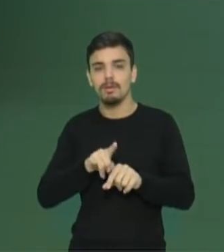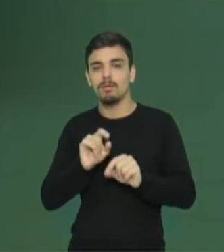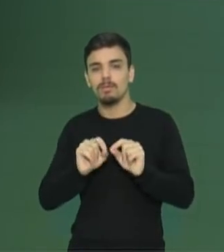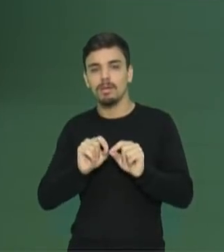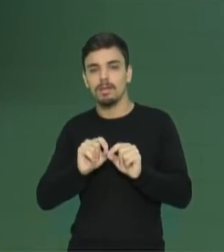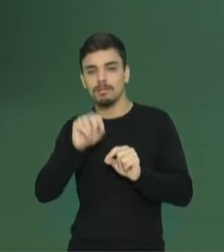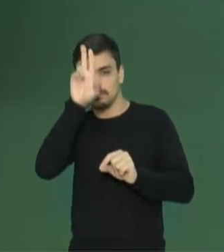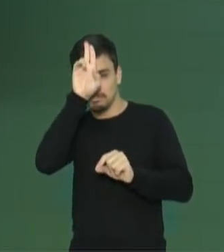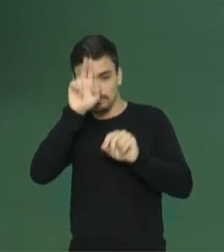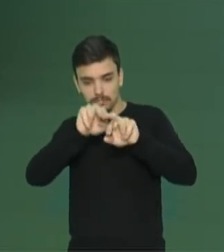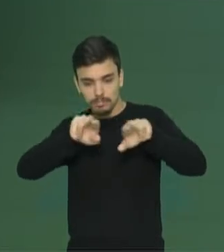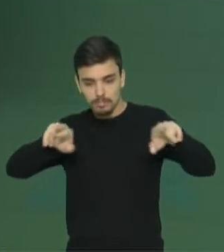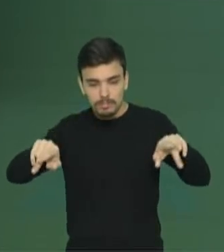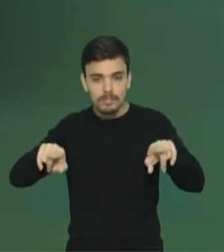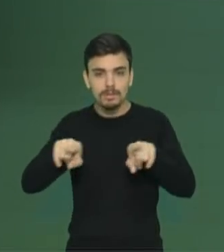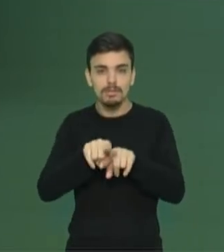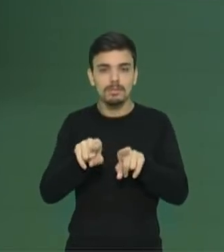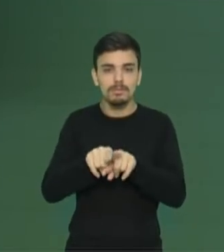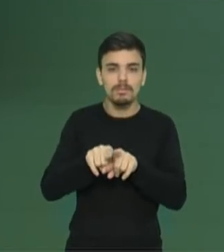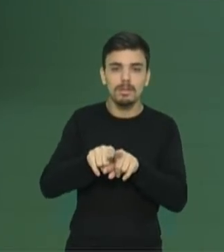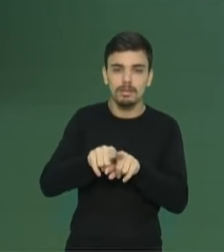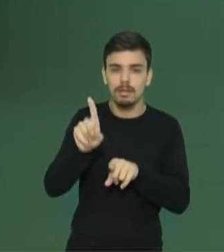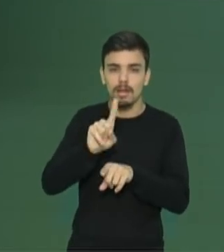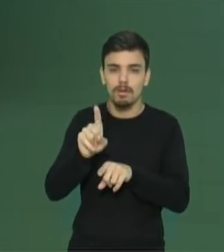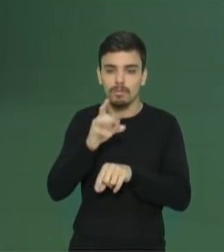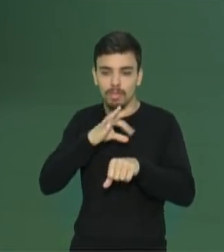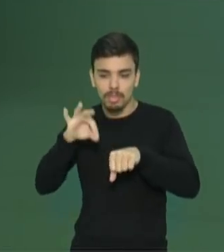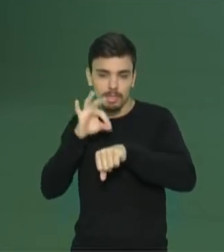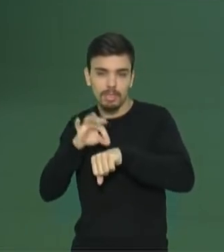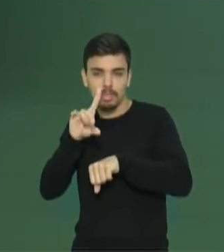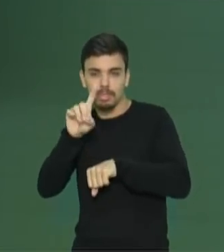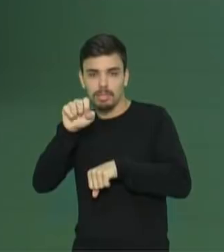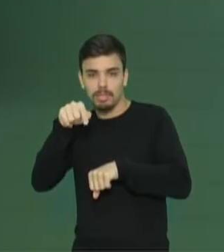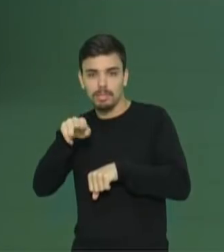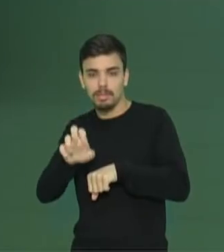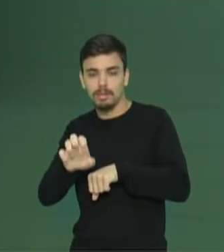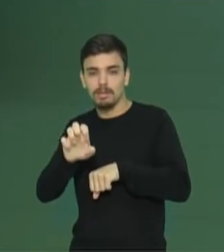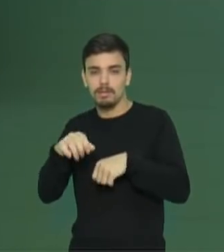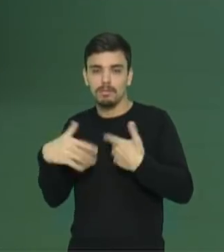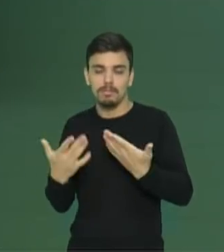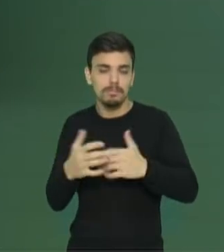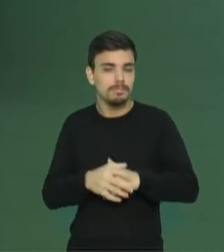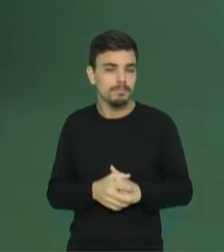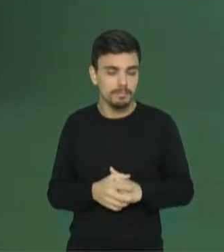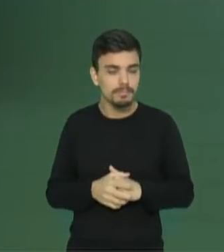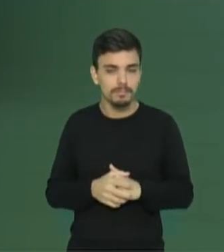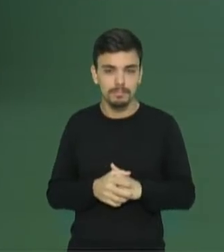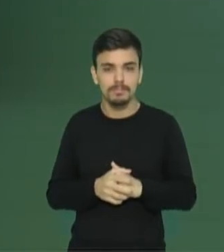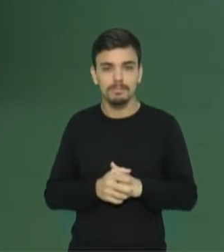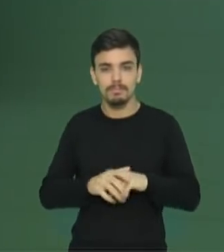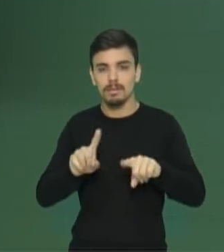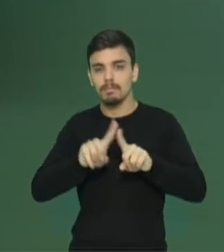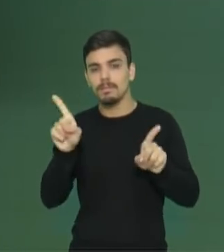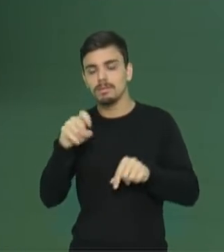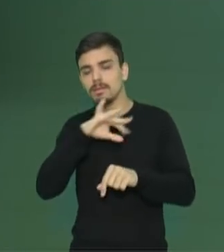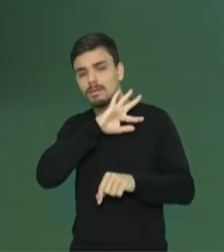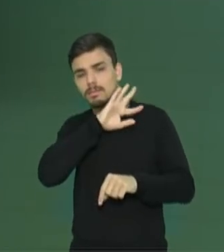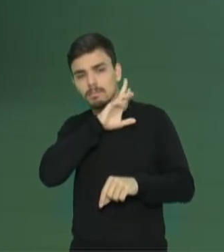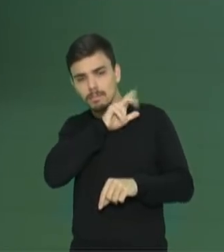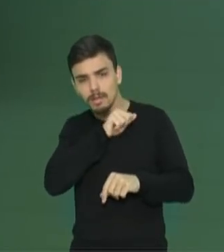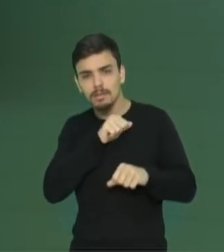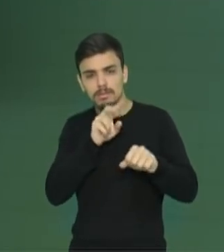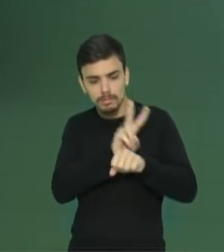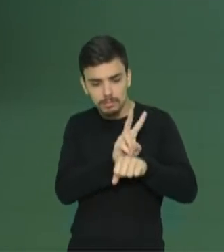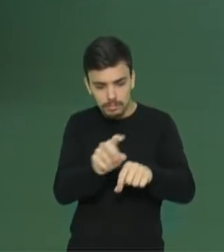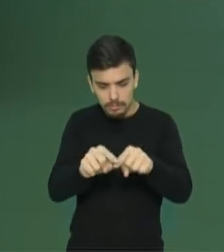Ah, vamos comer um mosquito carregando dengue. Não. Tudo bem que não pegaríamos dengue por esse caminho, mas serão animais criados em cativeiro,